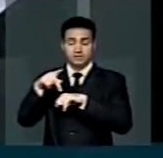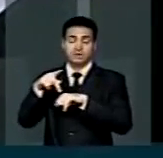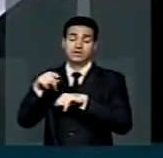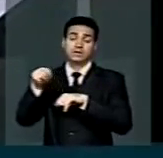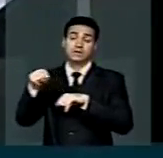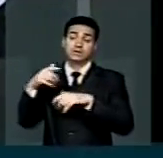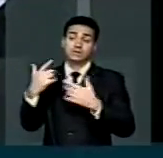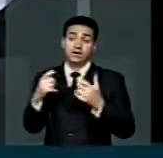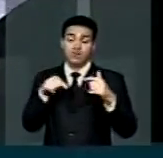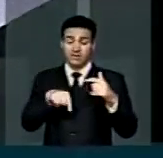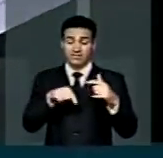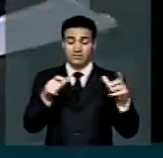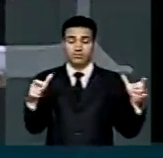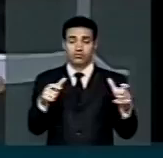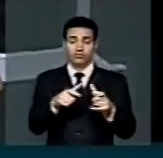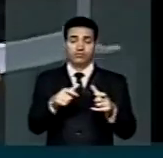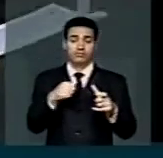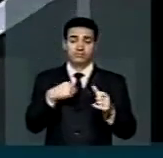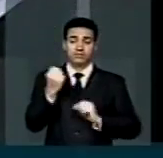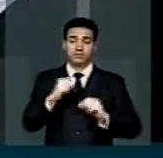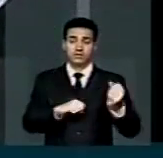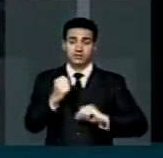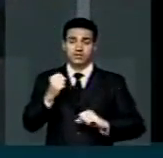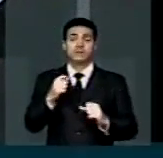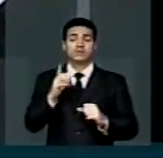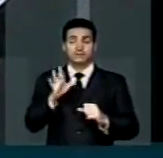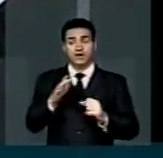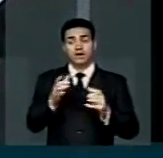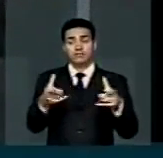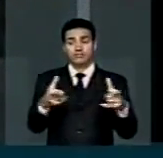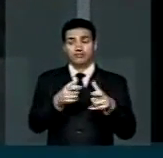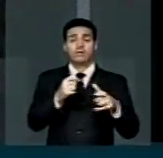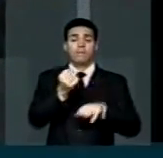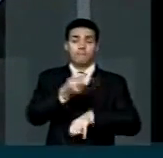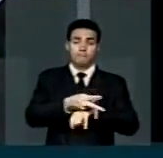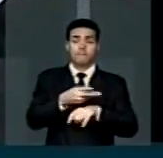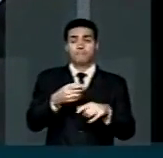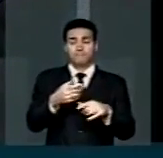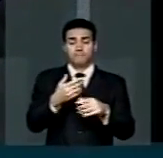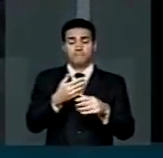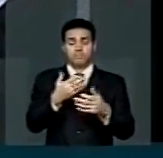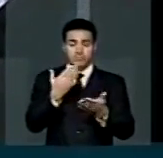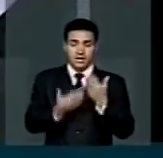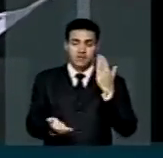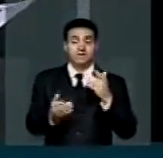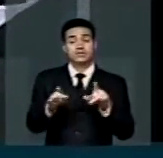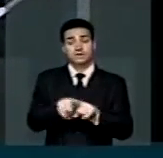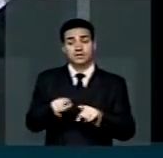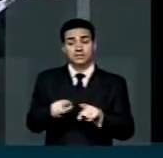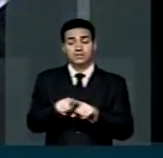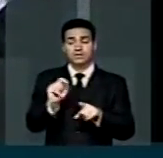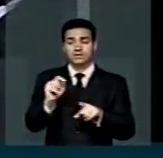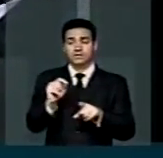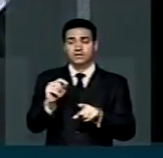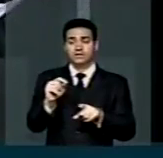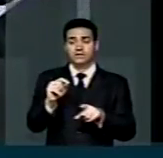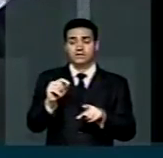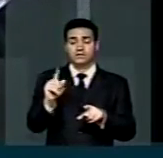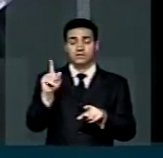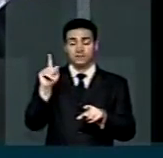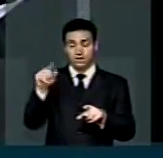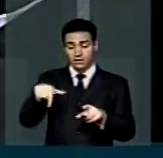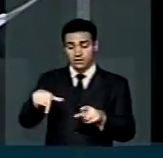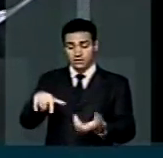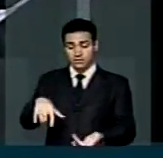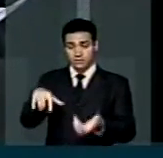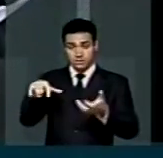desindustrialização vem fazendo com que nós diminuímos o número de postos de trabalho, mas nós precisamos ter, como caso legislativo, como lá também no